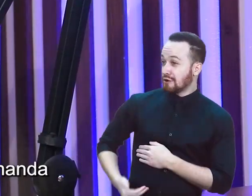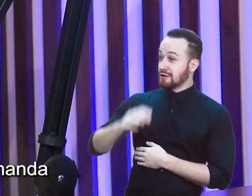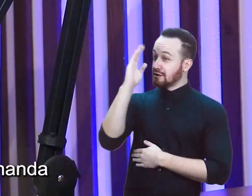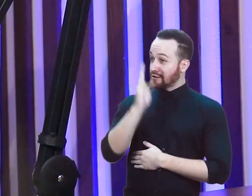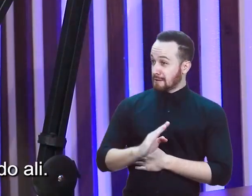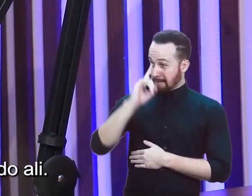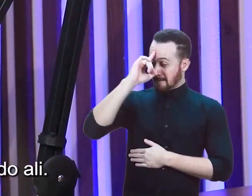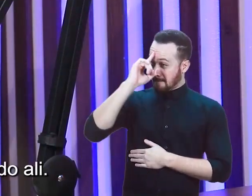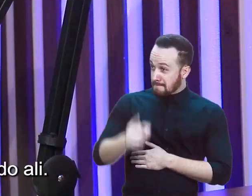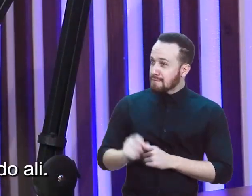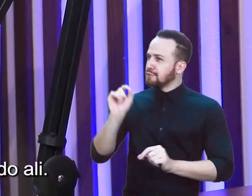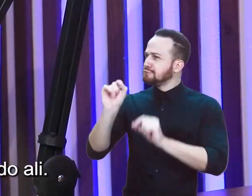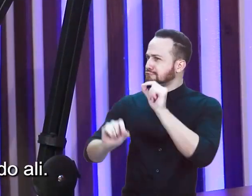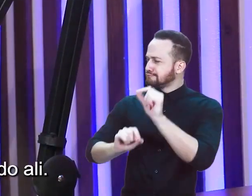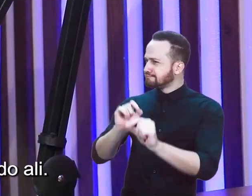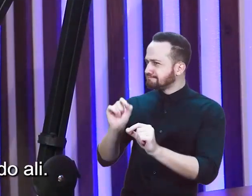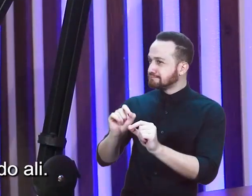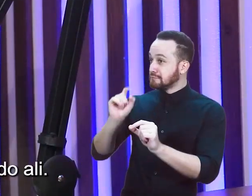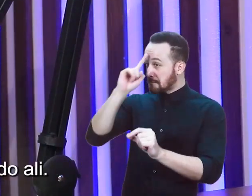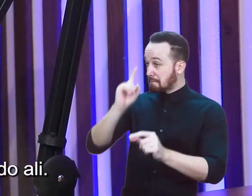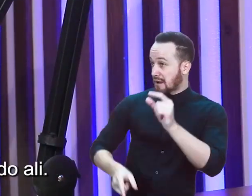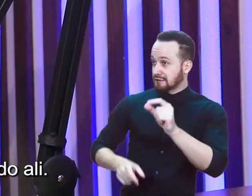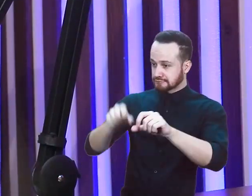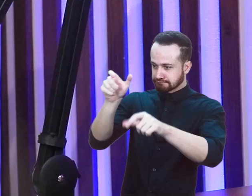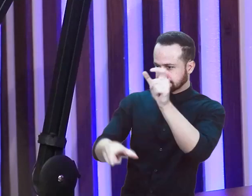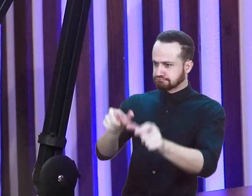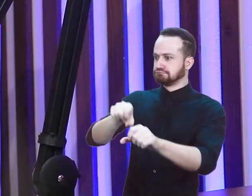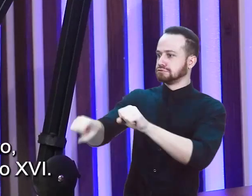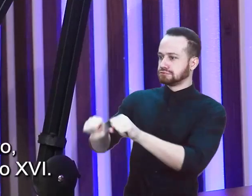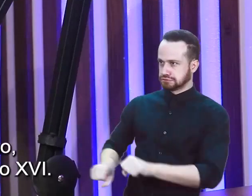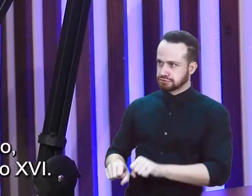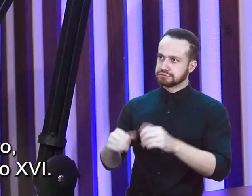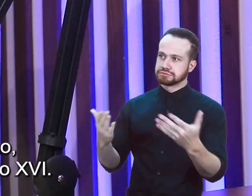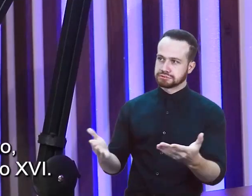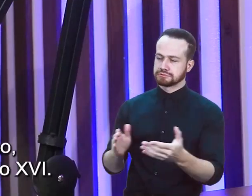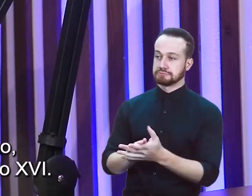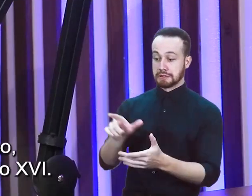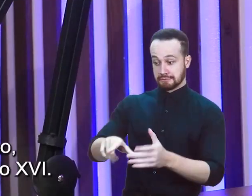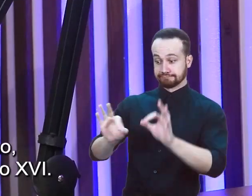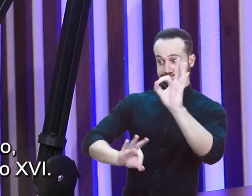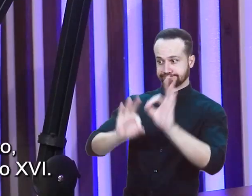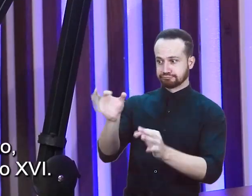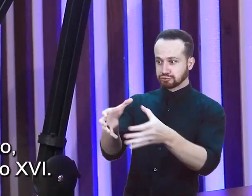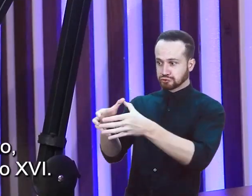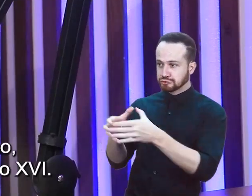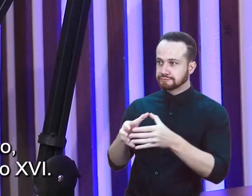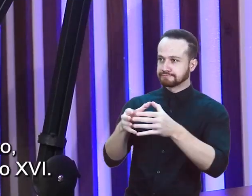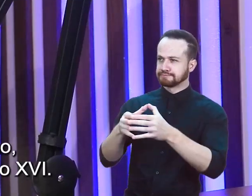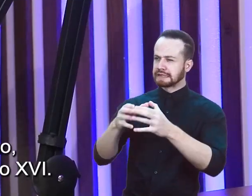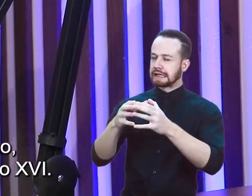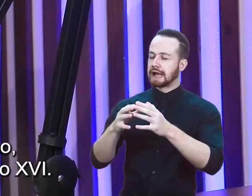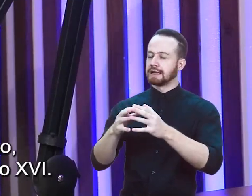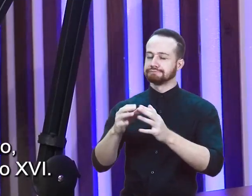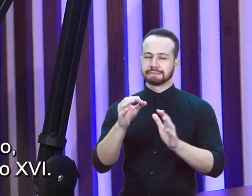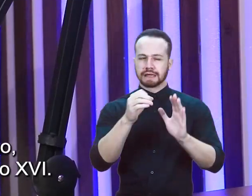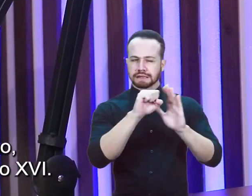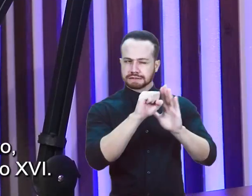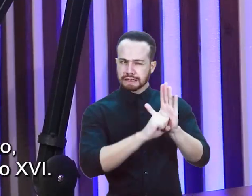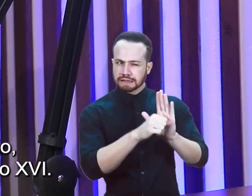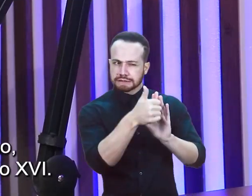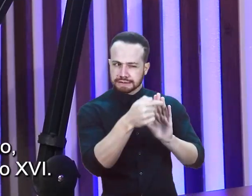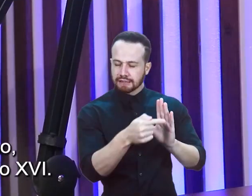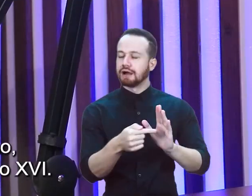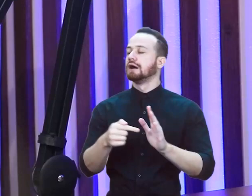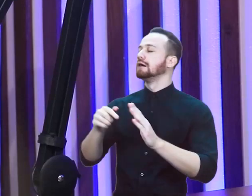brasileiro manda dizimar, ou seja, matar todo mundo ali. Então é a primeira grande organização. Aliás, século XVII. 17, não é isso?